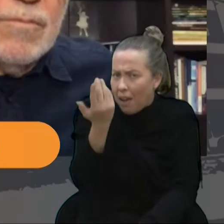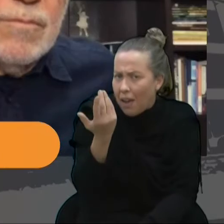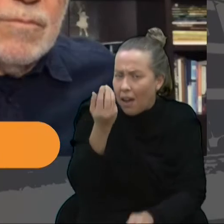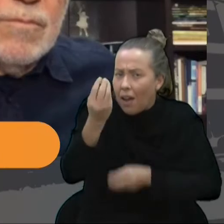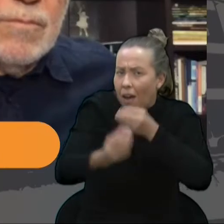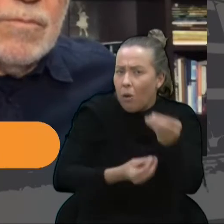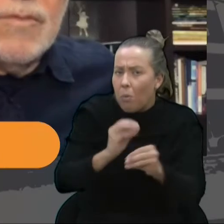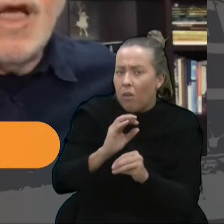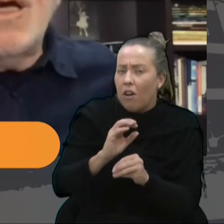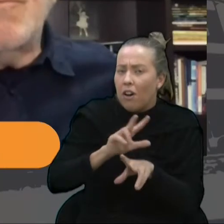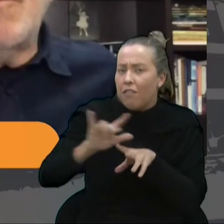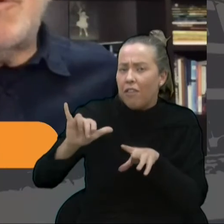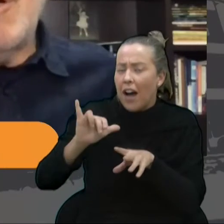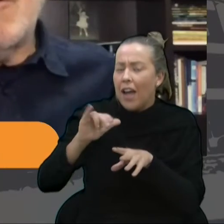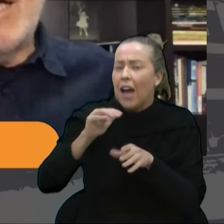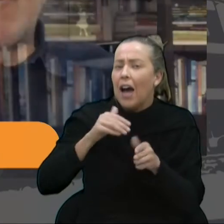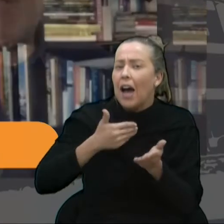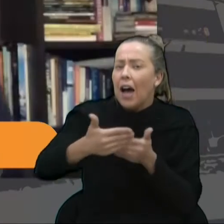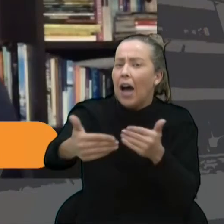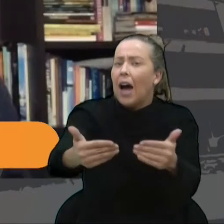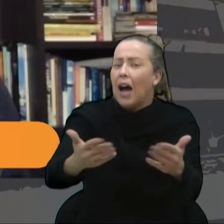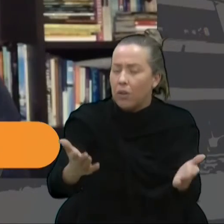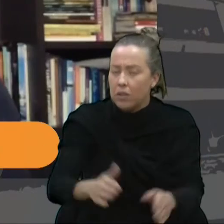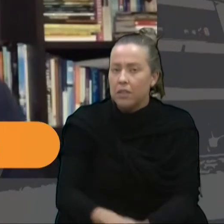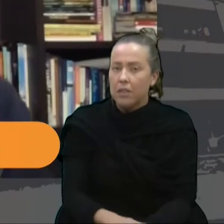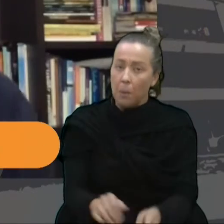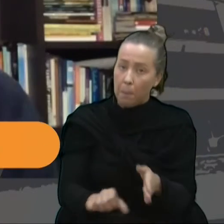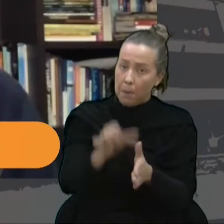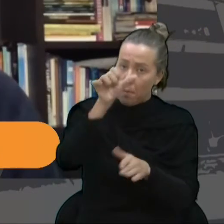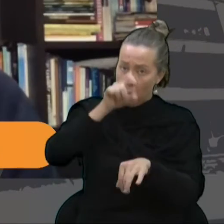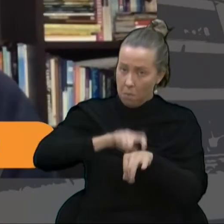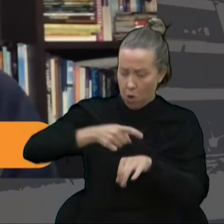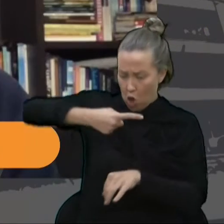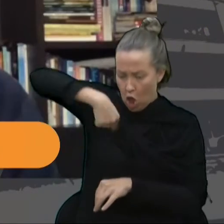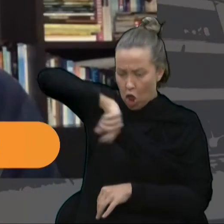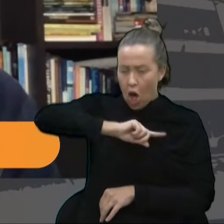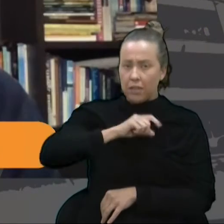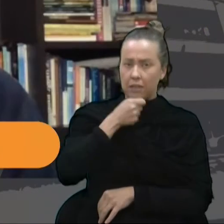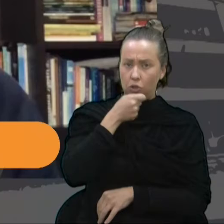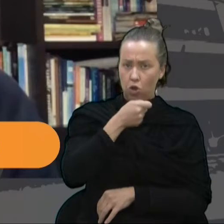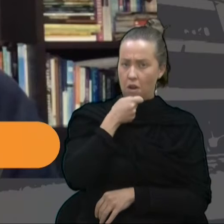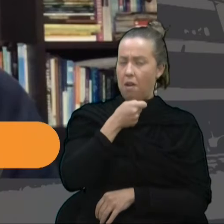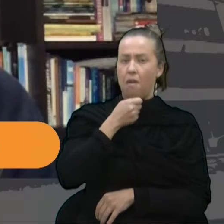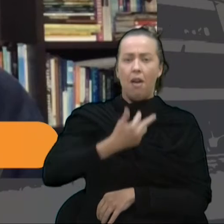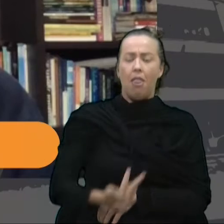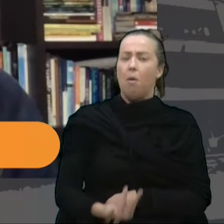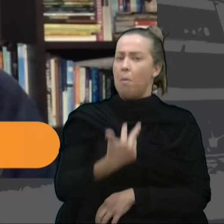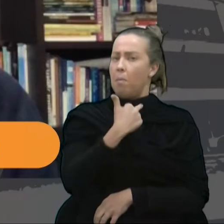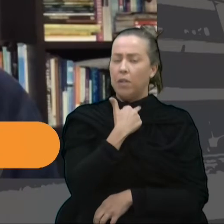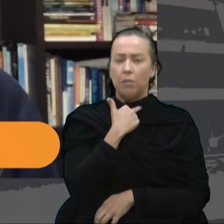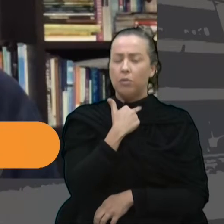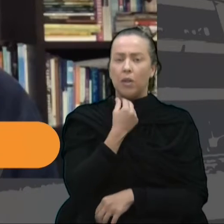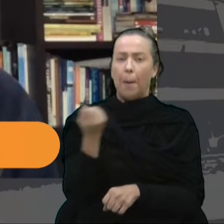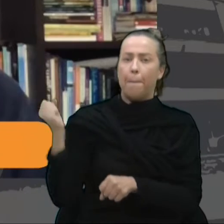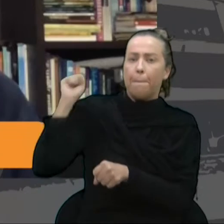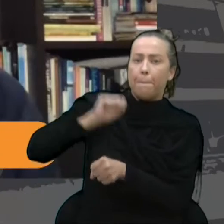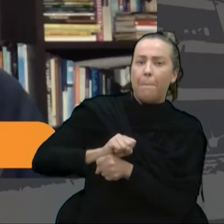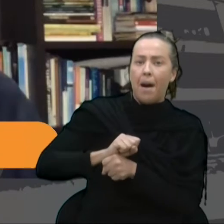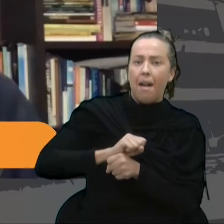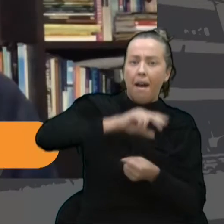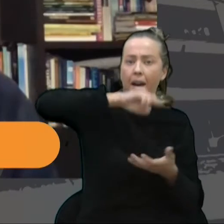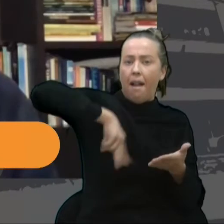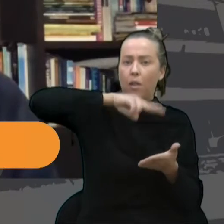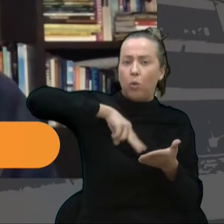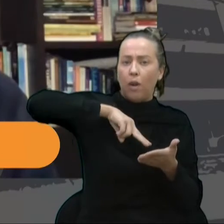sentido? Bom, em primeiro lugar, eu acho que nós, jornalistas, não podemos ficar presos às